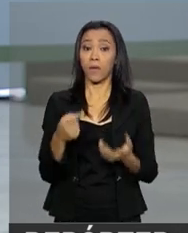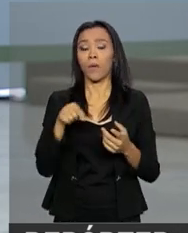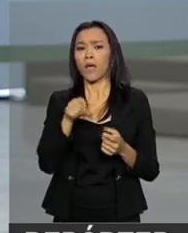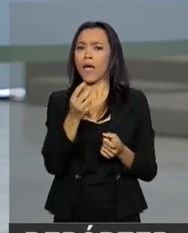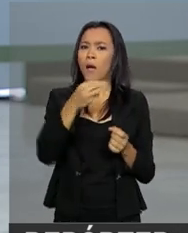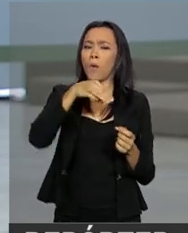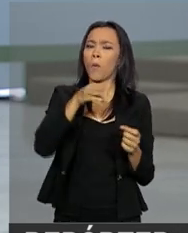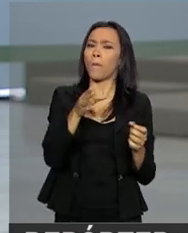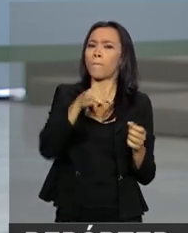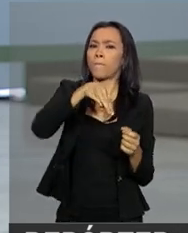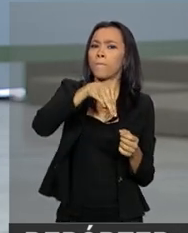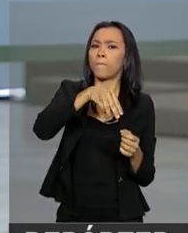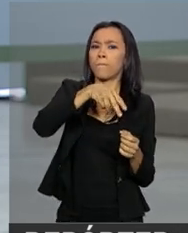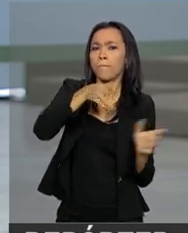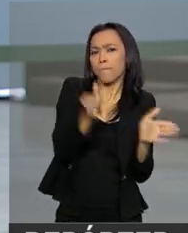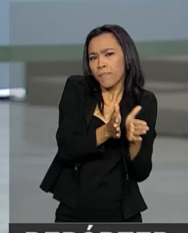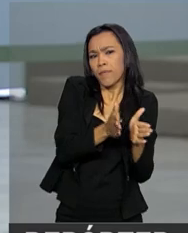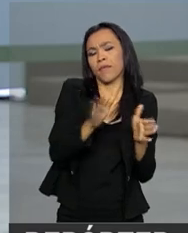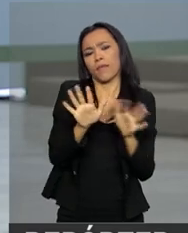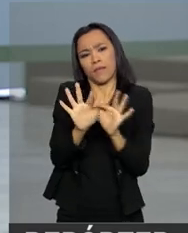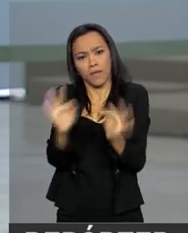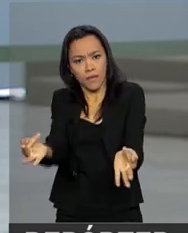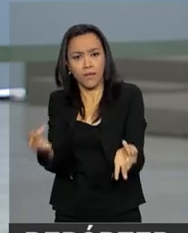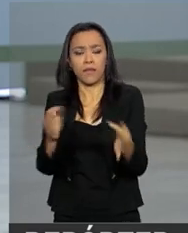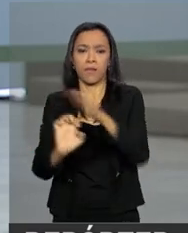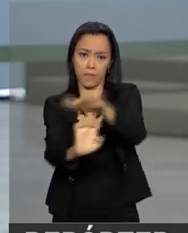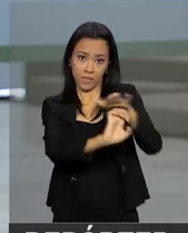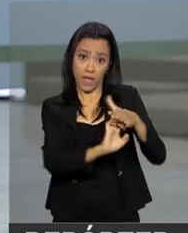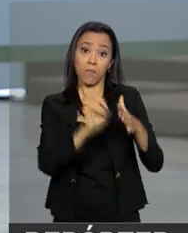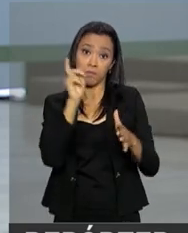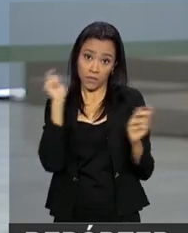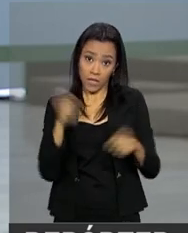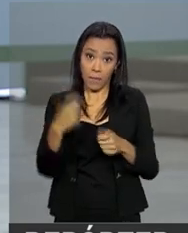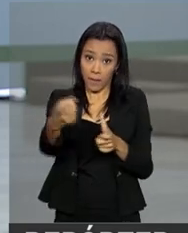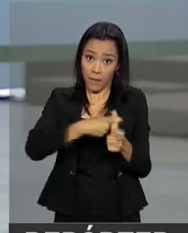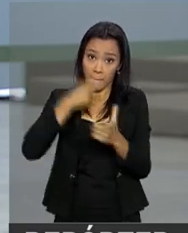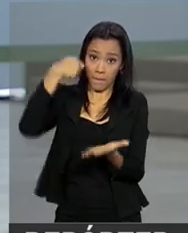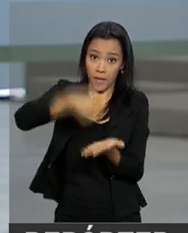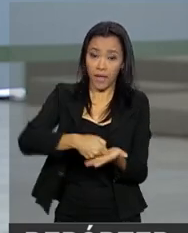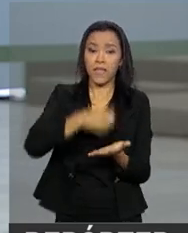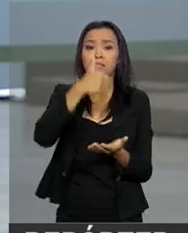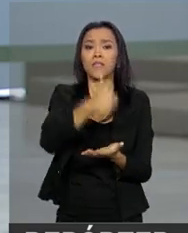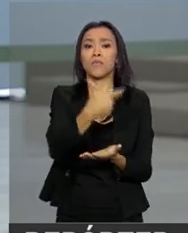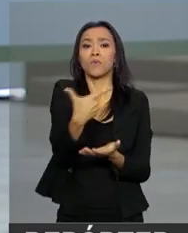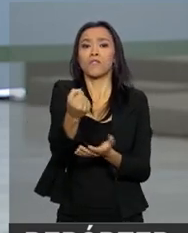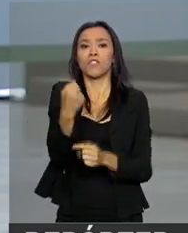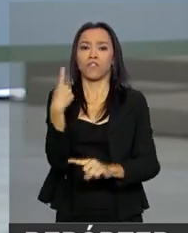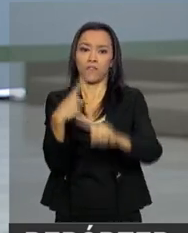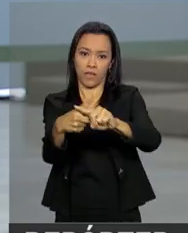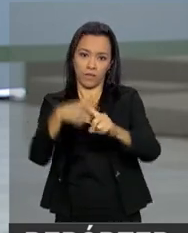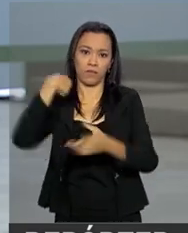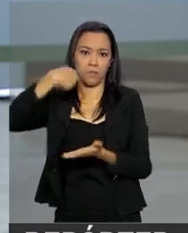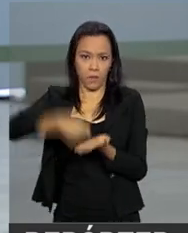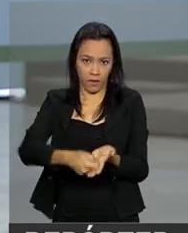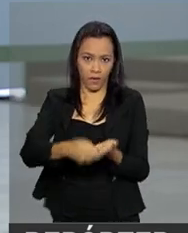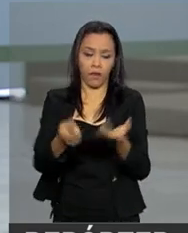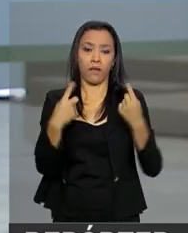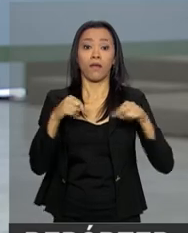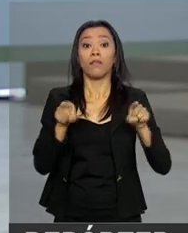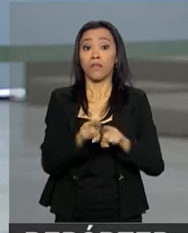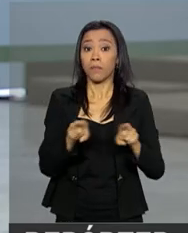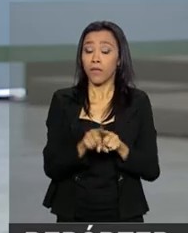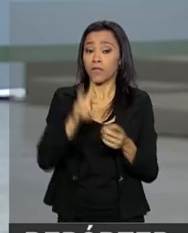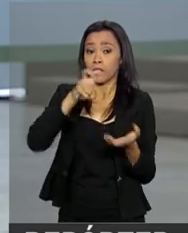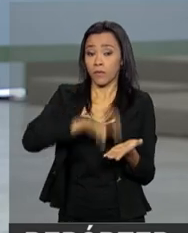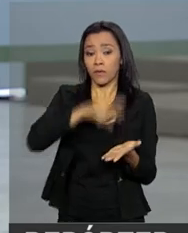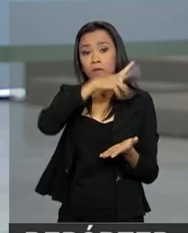e o microempresário vão poder quitar essas dívidas em até 120 vezes. E também hoje pela manhã o presidente Michel Temer